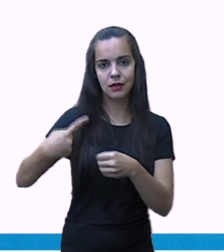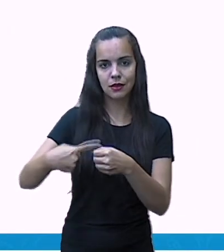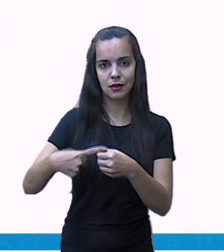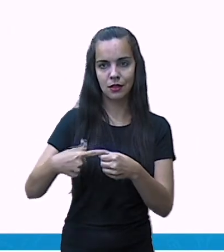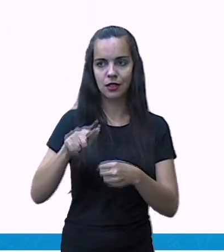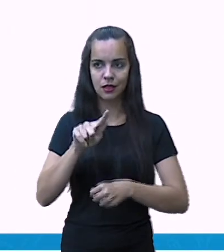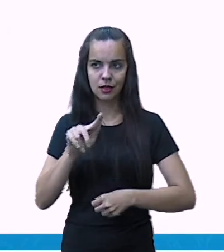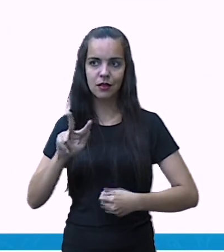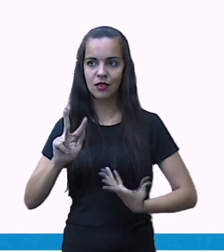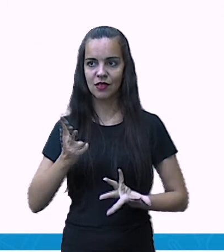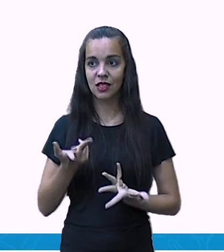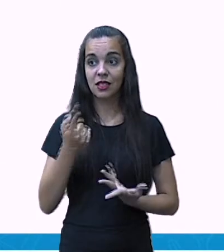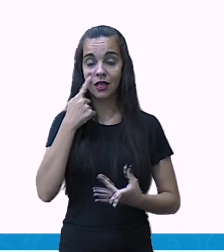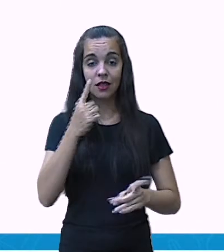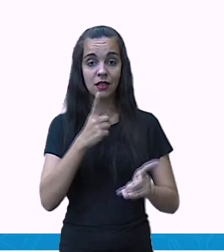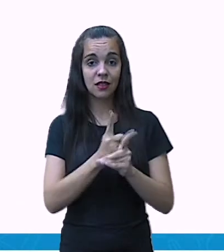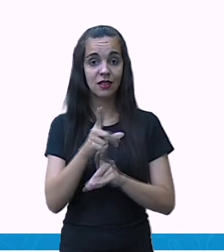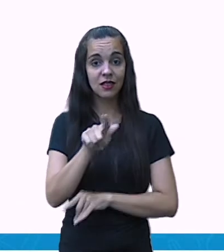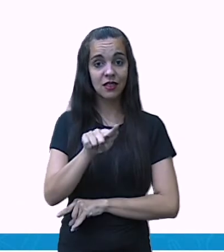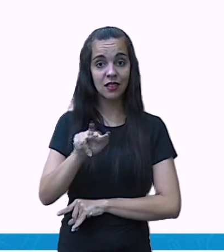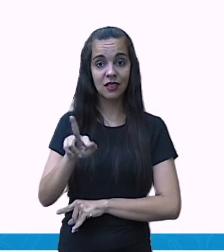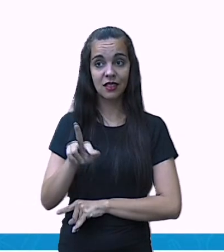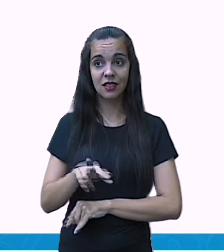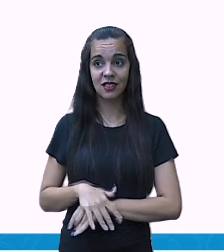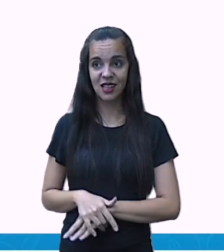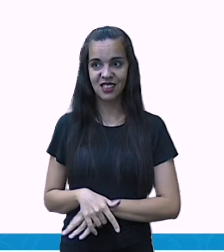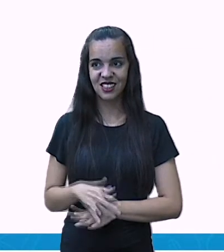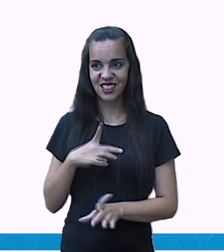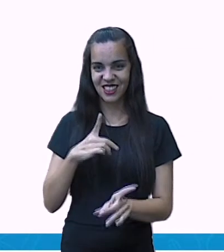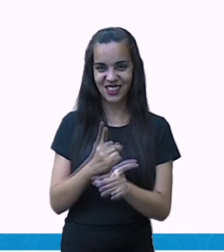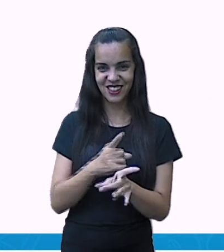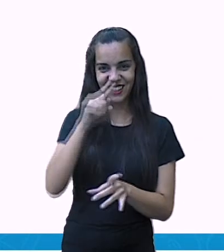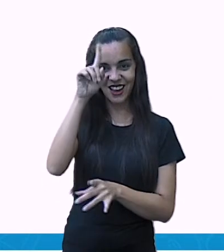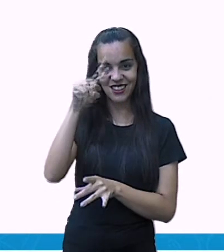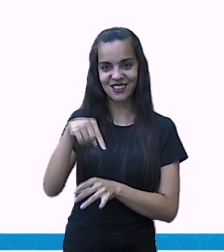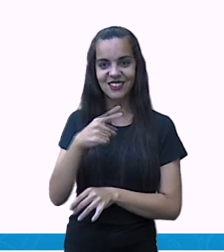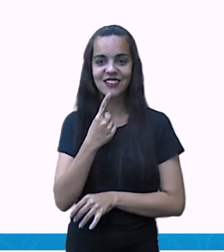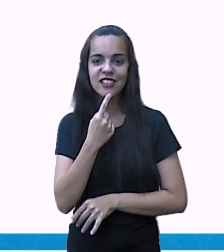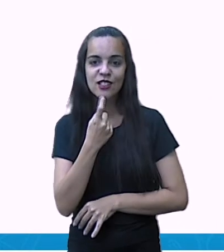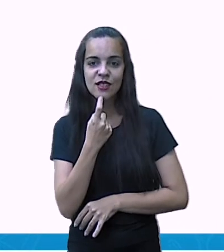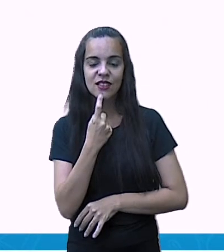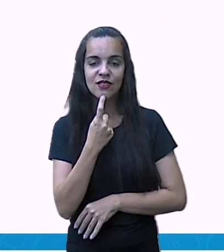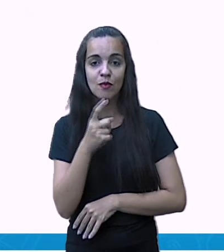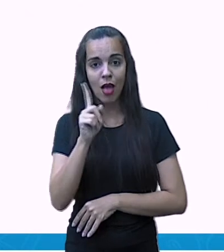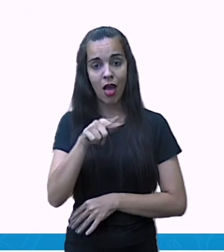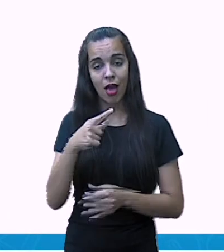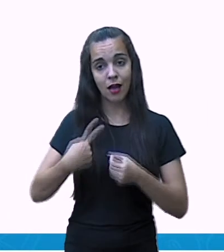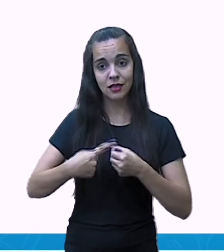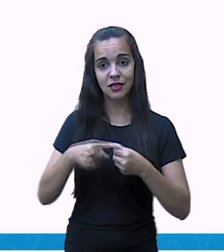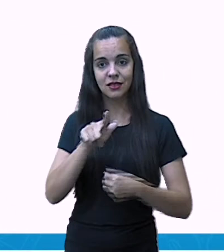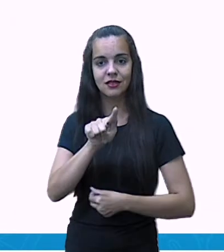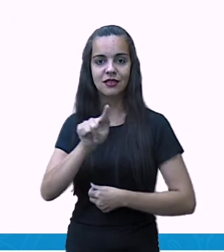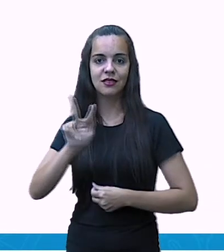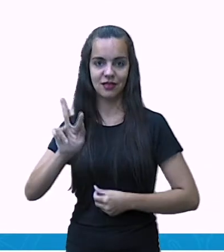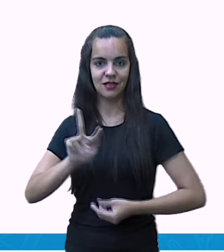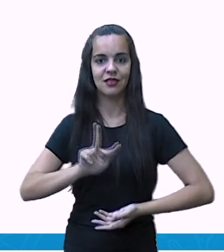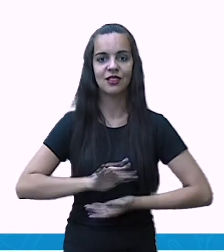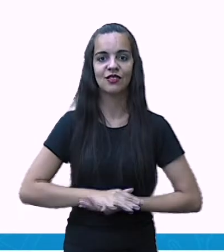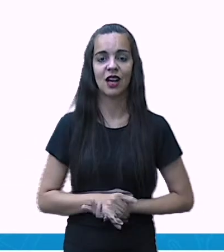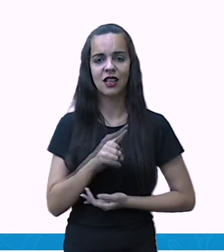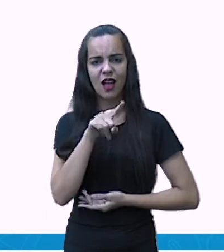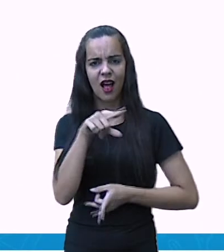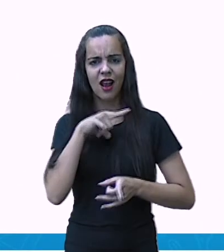Vamos encontrar Governador Valadares aí no mapa? Encontraram? Então, olha só, a grandeza dessa